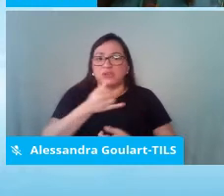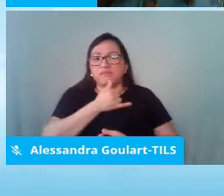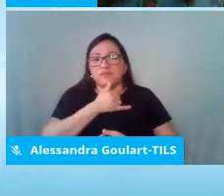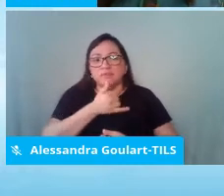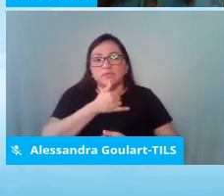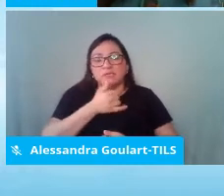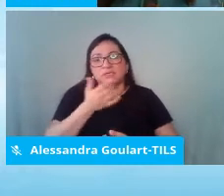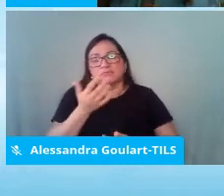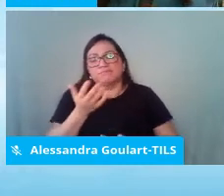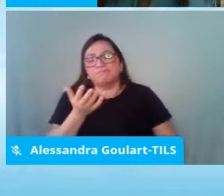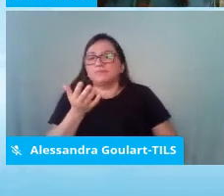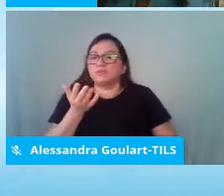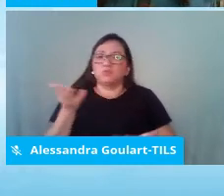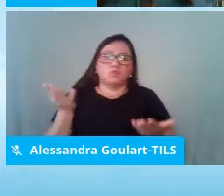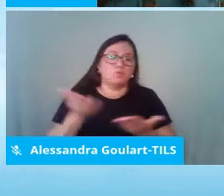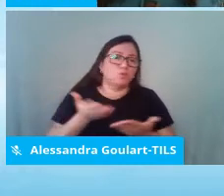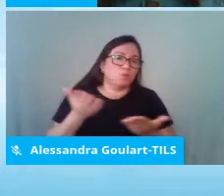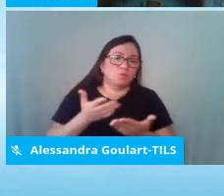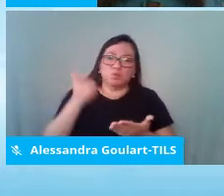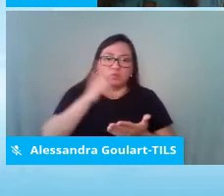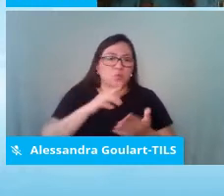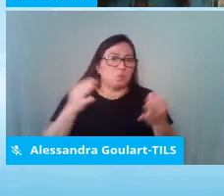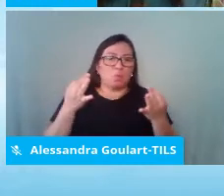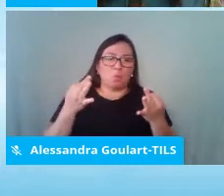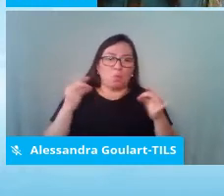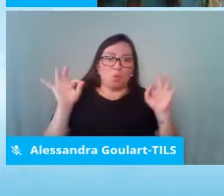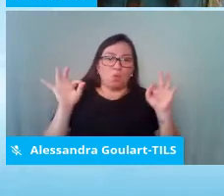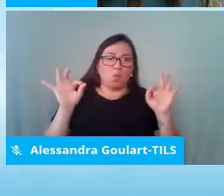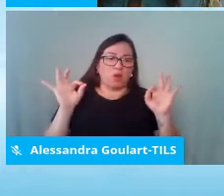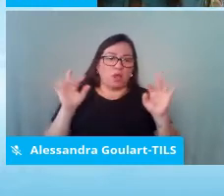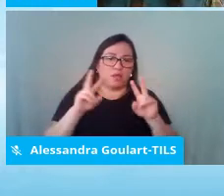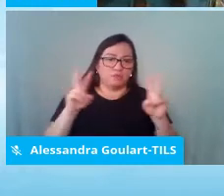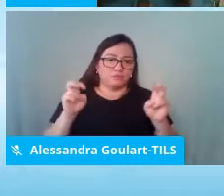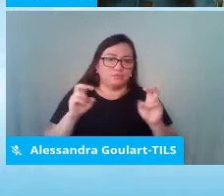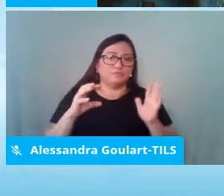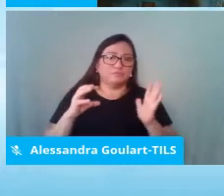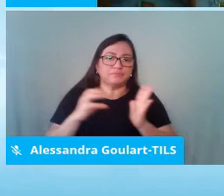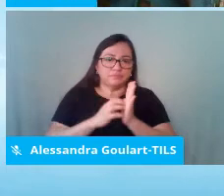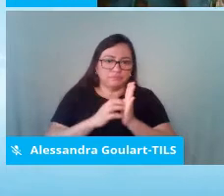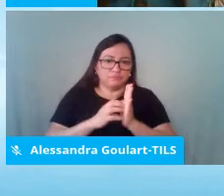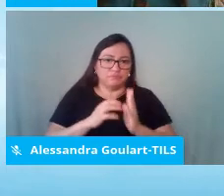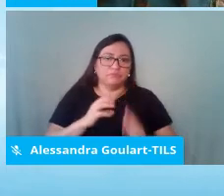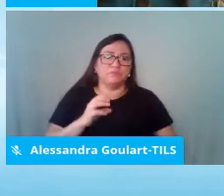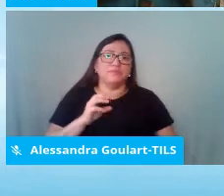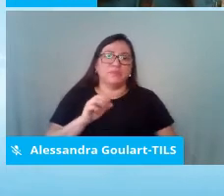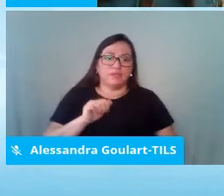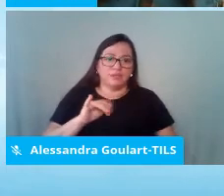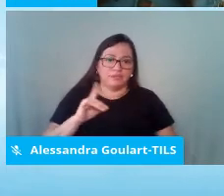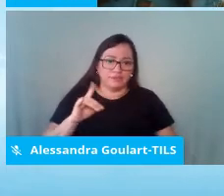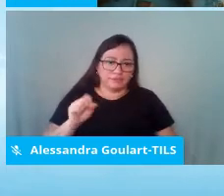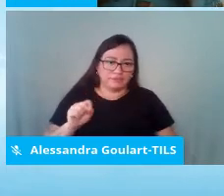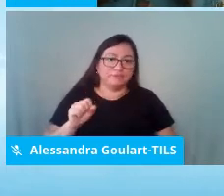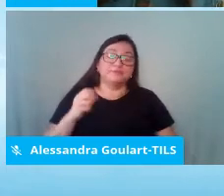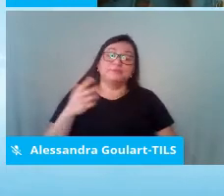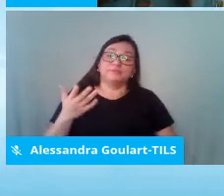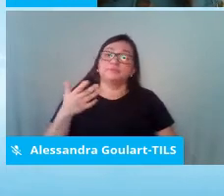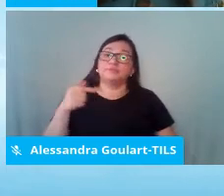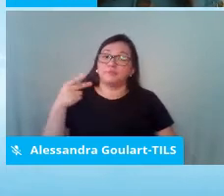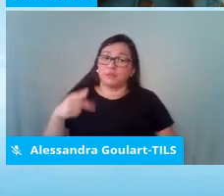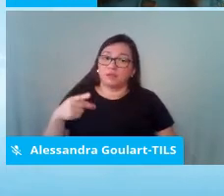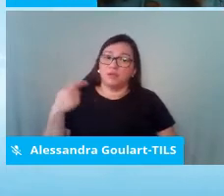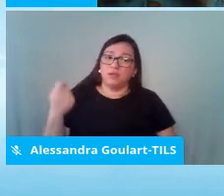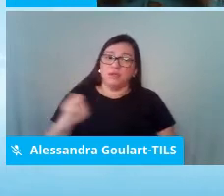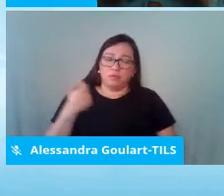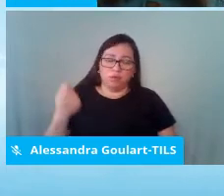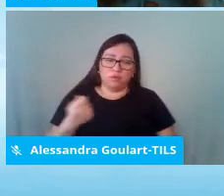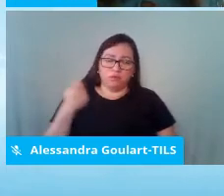poder dizer que a gente não tem mais mortalidade por AIDS no nosso país. Pelo contrário, o Rio Grande do Sul tem os